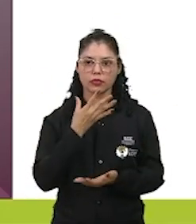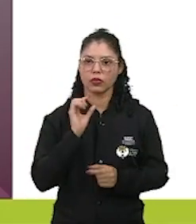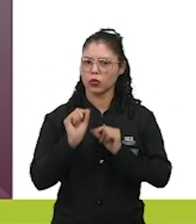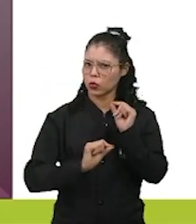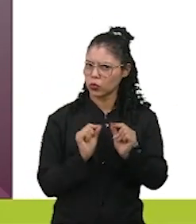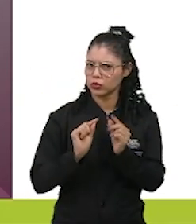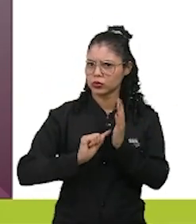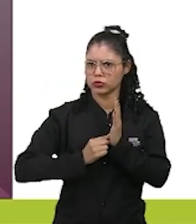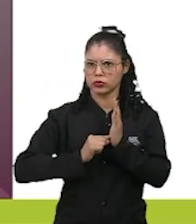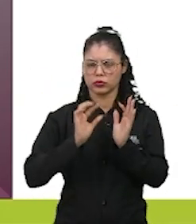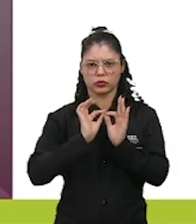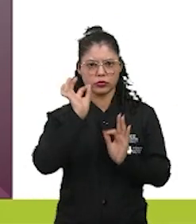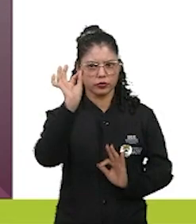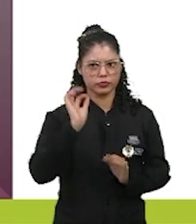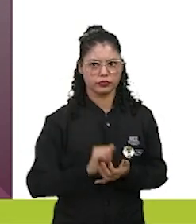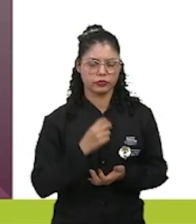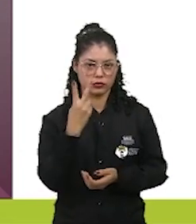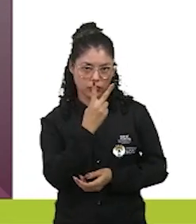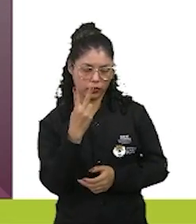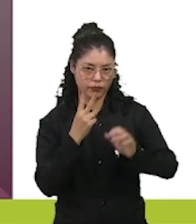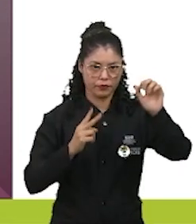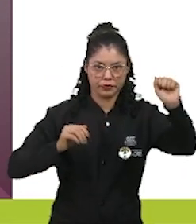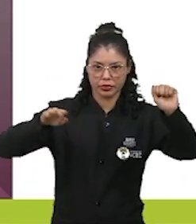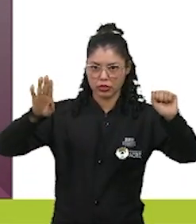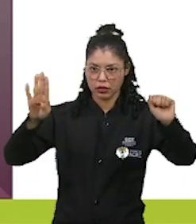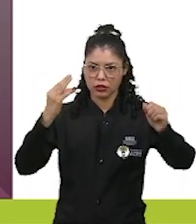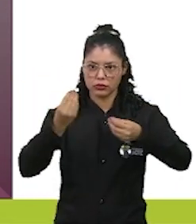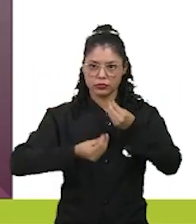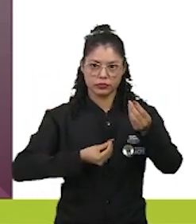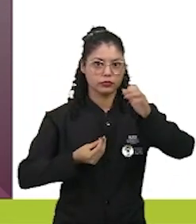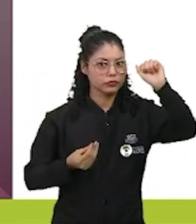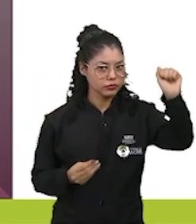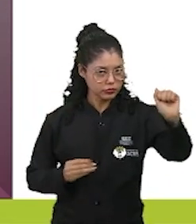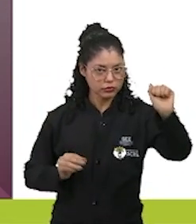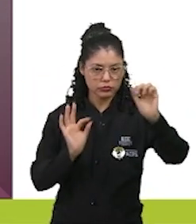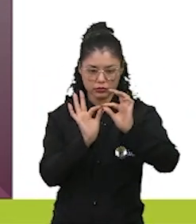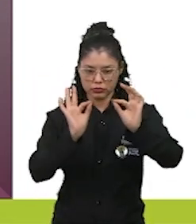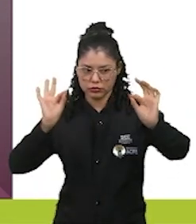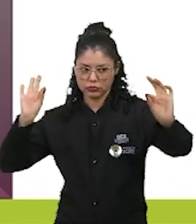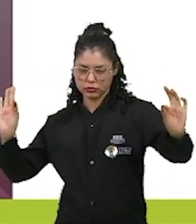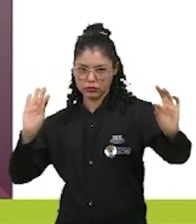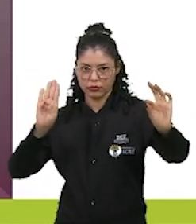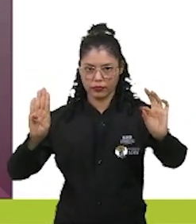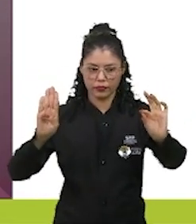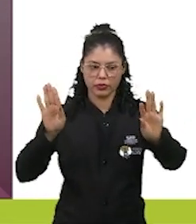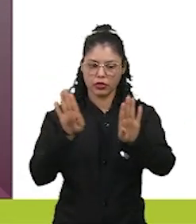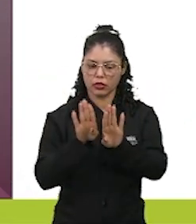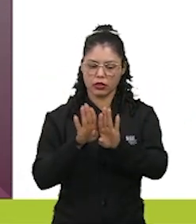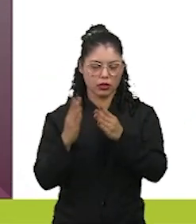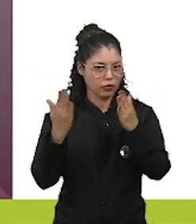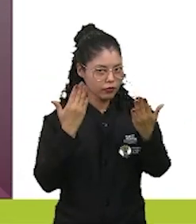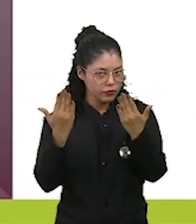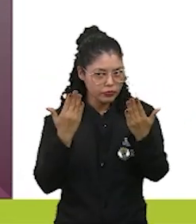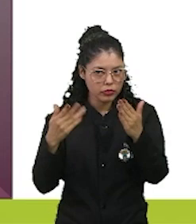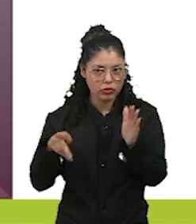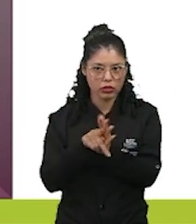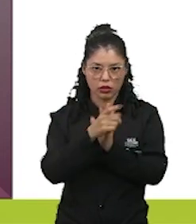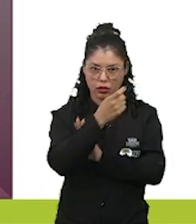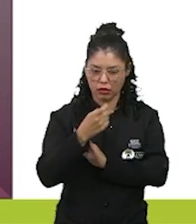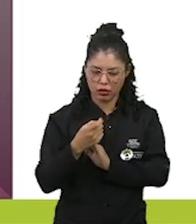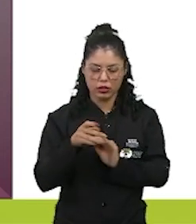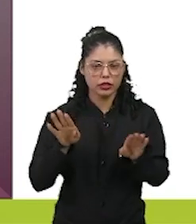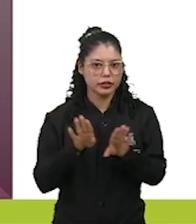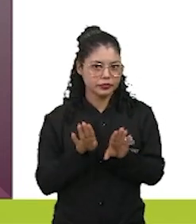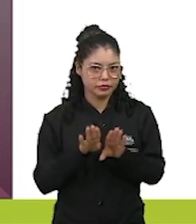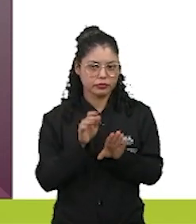um ponto médio? Considerando dois pontos A e B, tais que A, que é o prolongamento AB, não seja paralelo ao eixo X nem ao